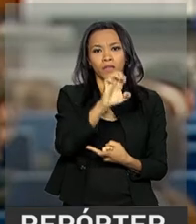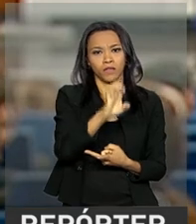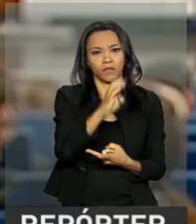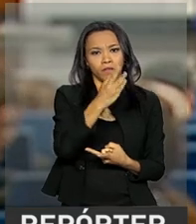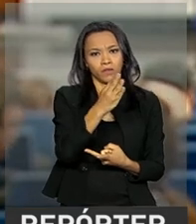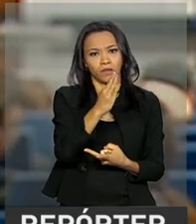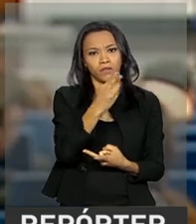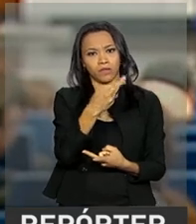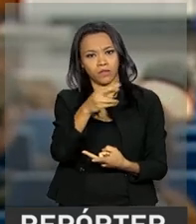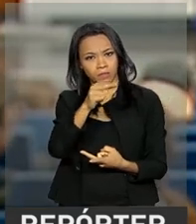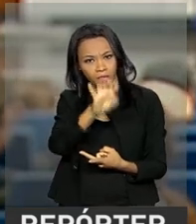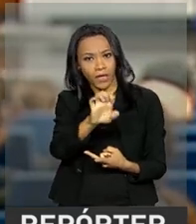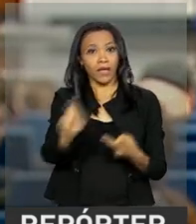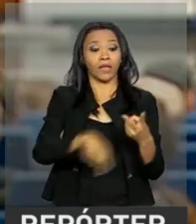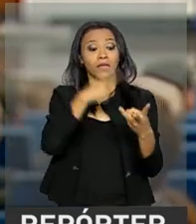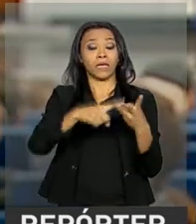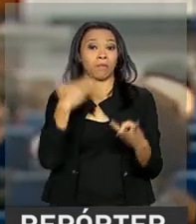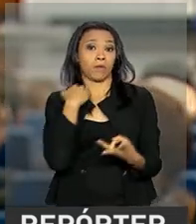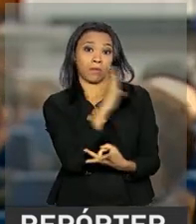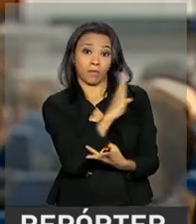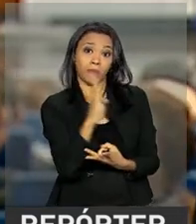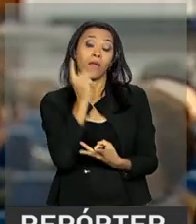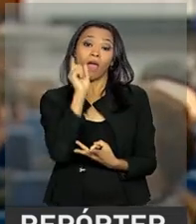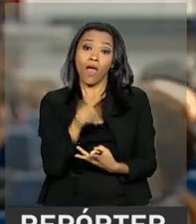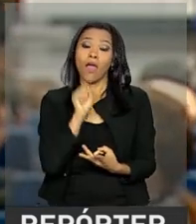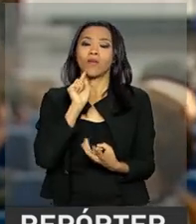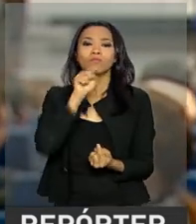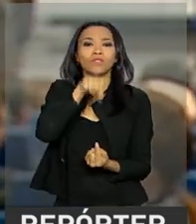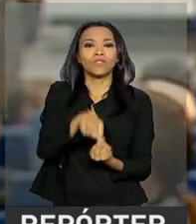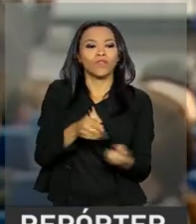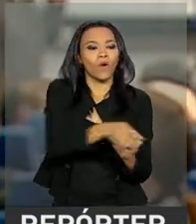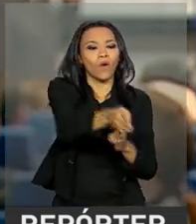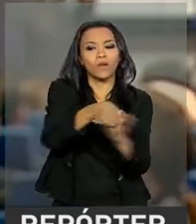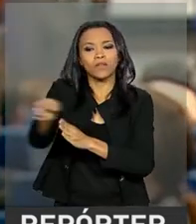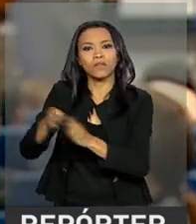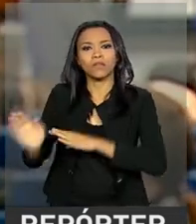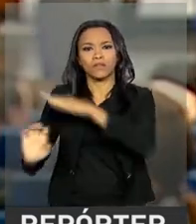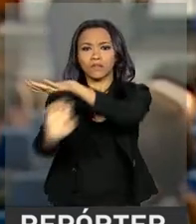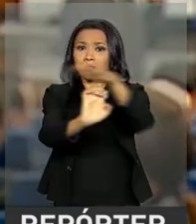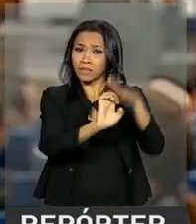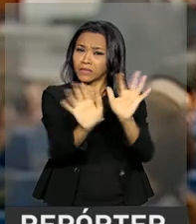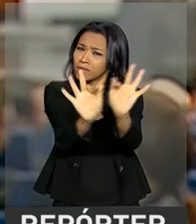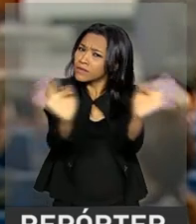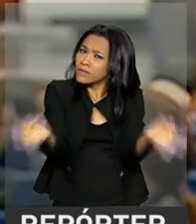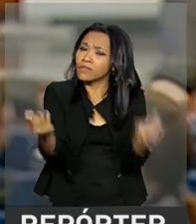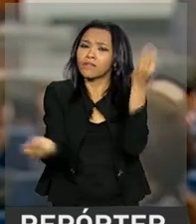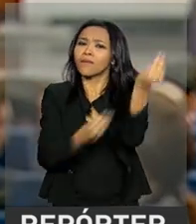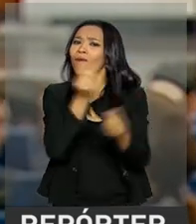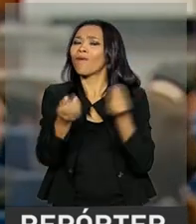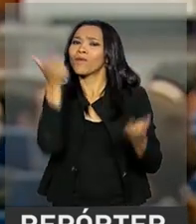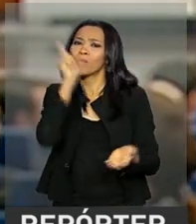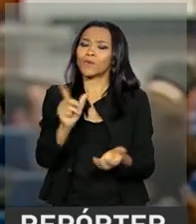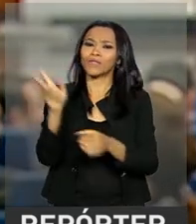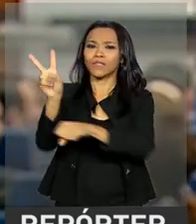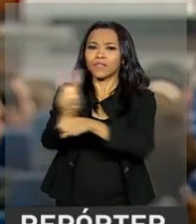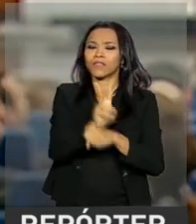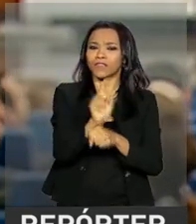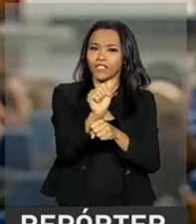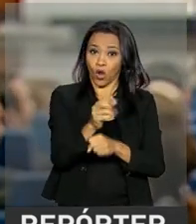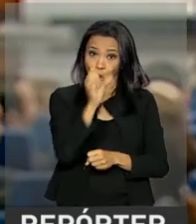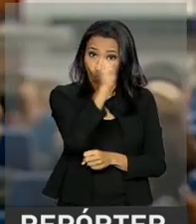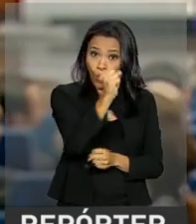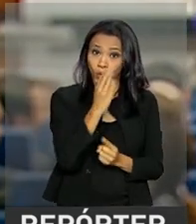lançada daqui a pouco pelo presidente Michel Temer pretende orientar os donos de pequenos negócio sobre o acesso ao crédito 8